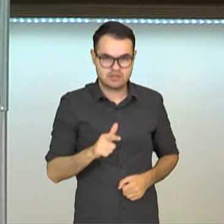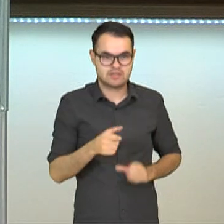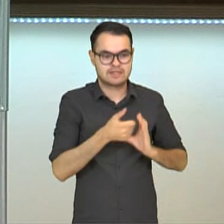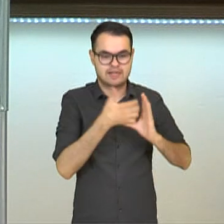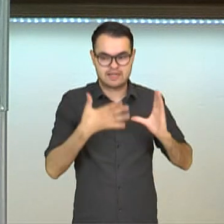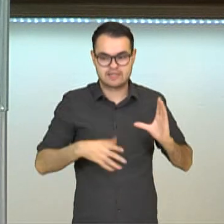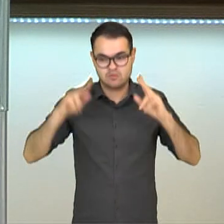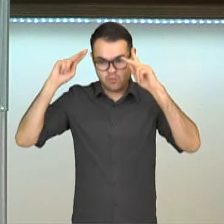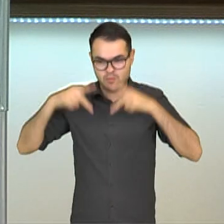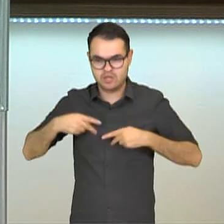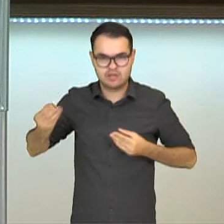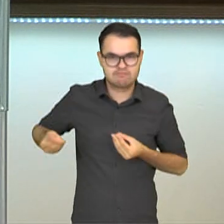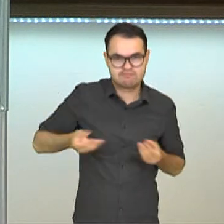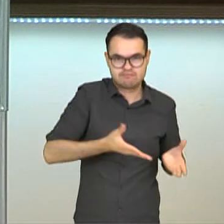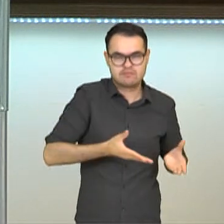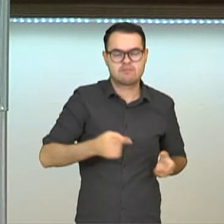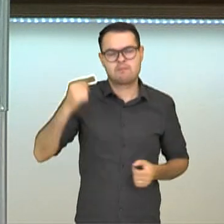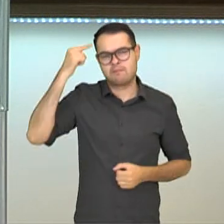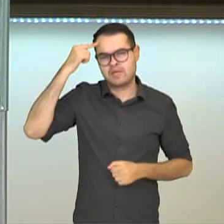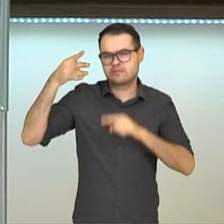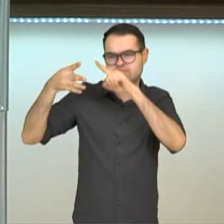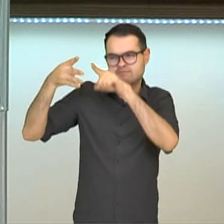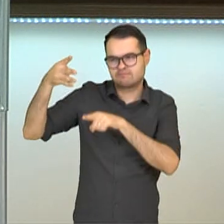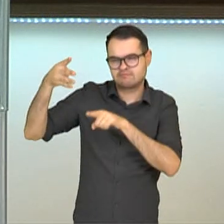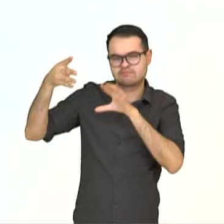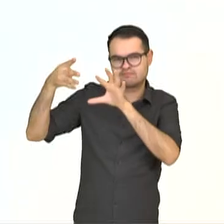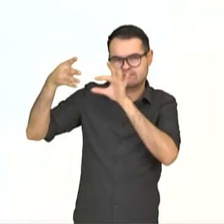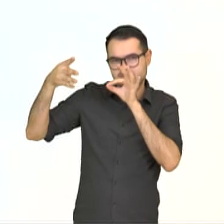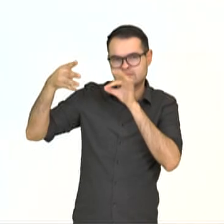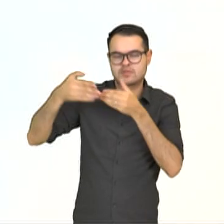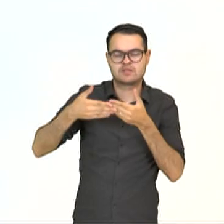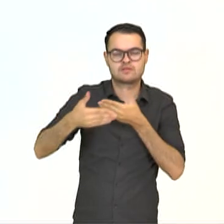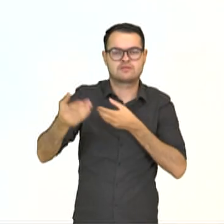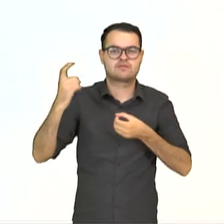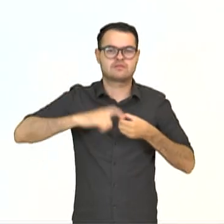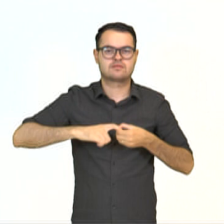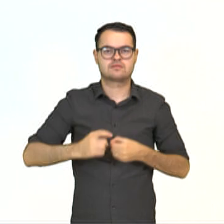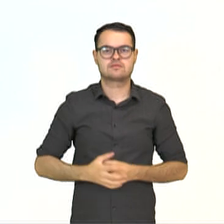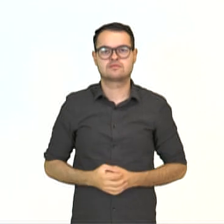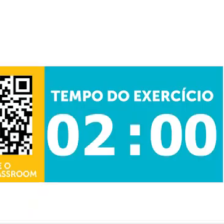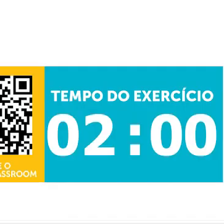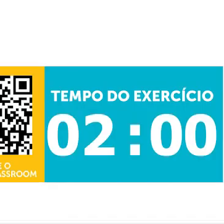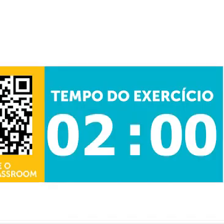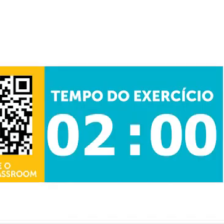característica humana. Pense, assinale e daqui a pouco eu retorno.